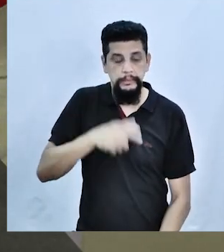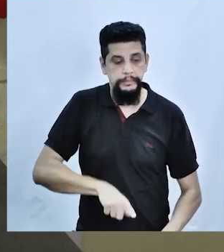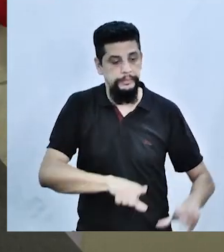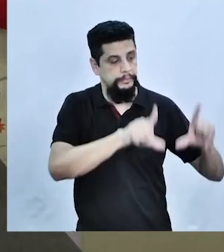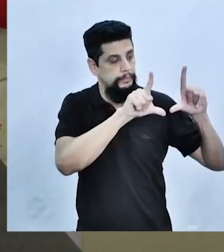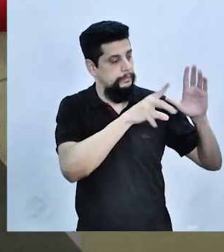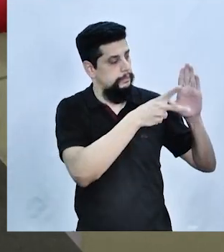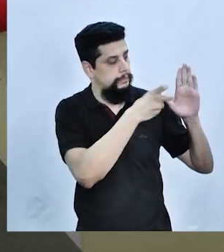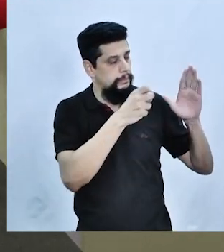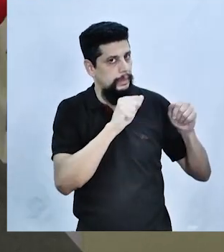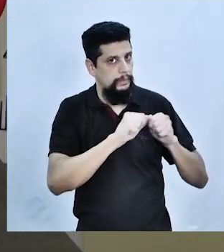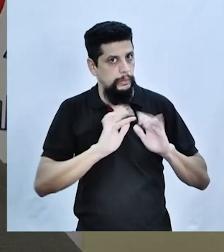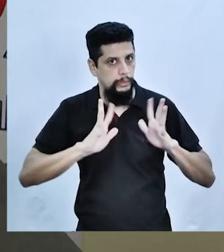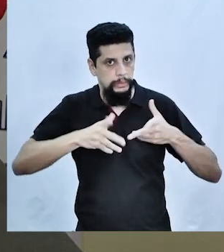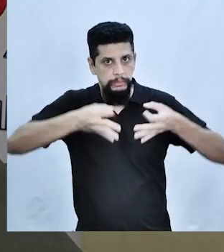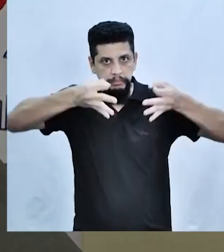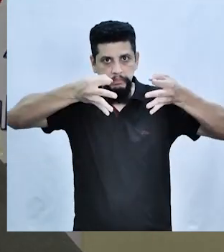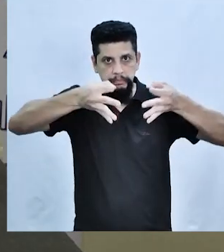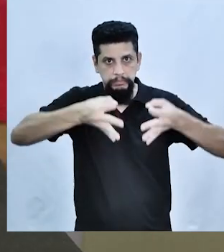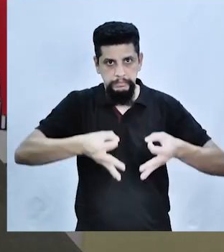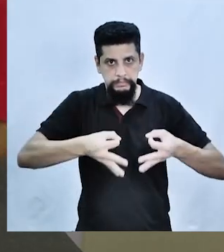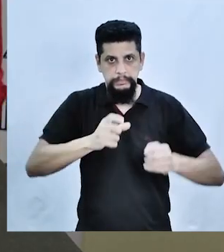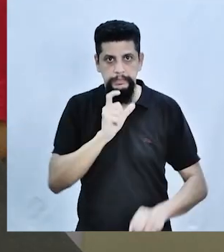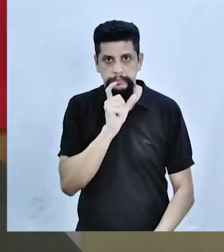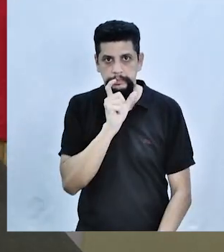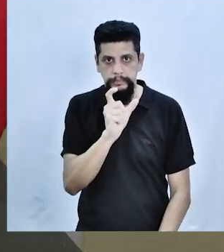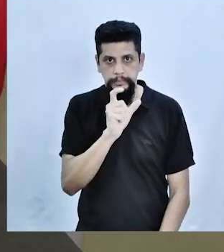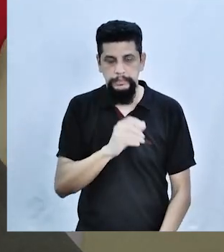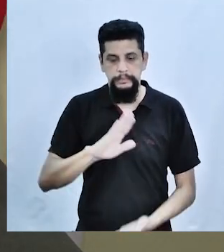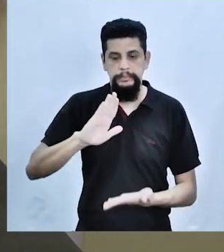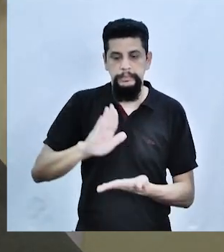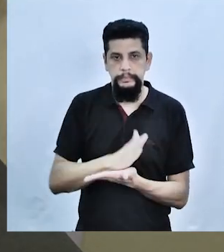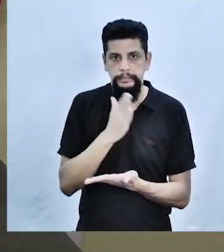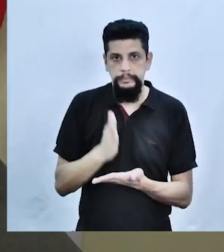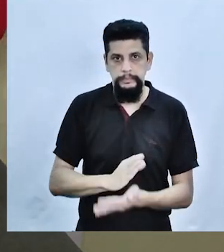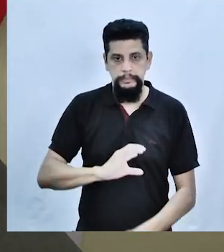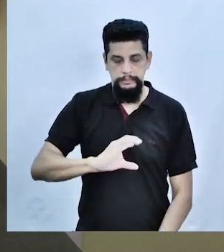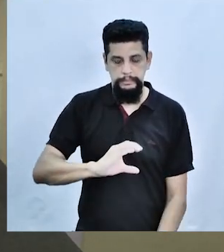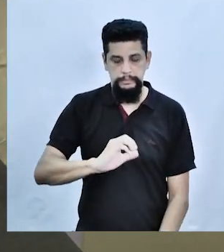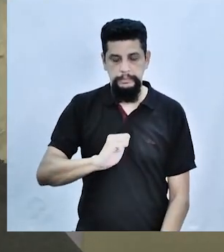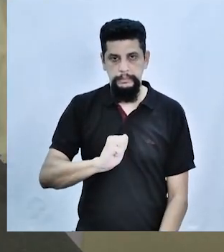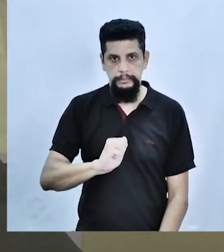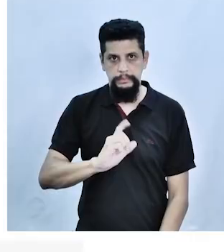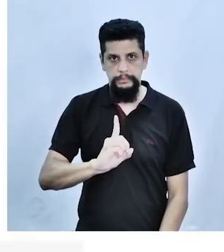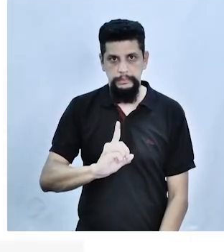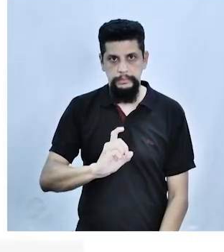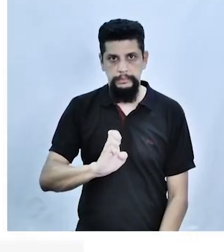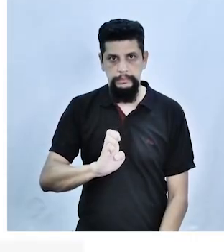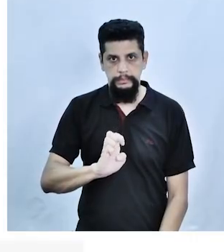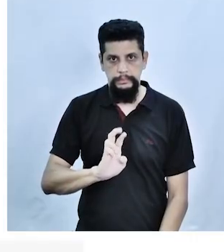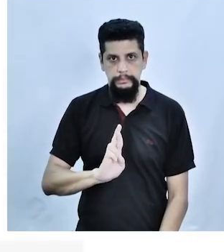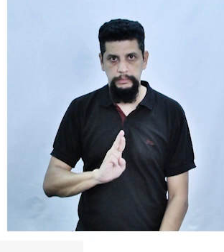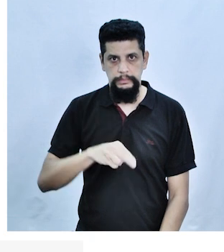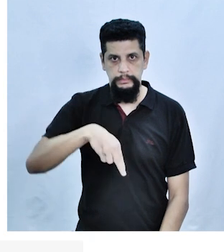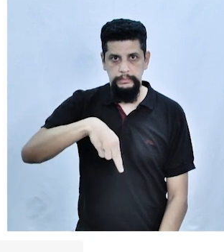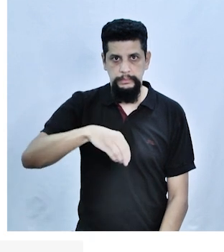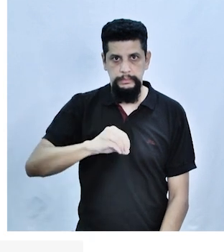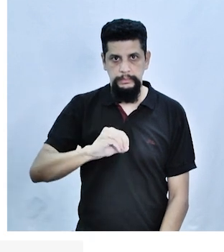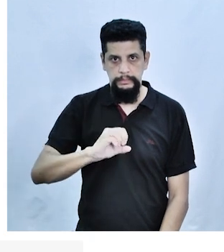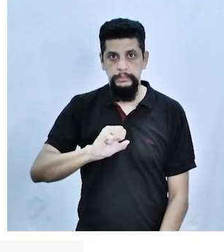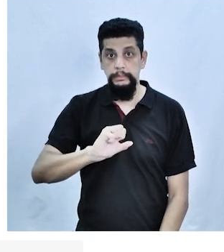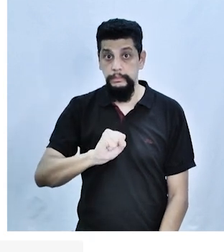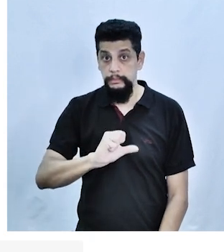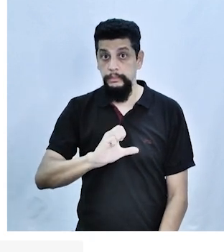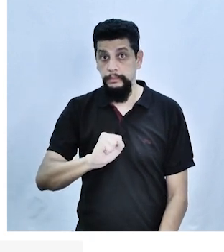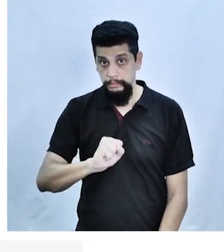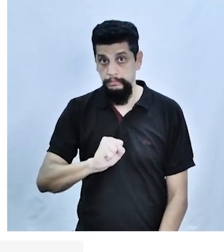Vamos conferir na tela se a gente fez aqui tudo certinho. Na palavra caderno, como são dois, a gente completou com o